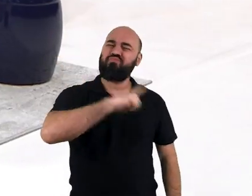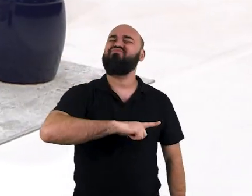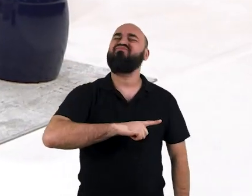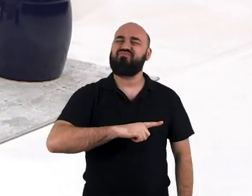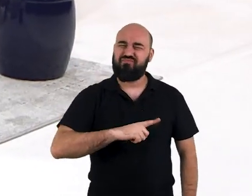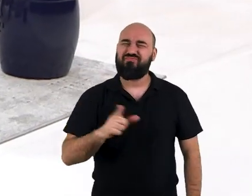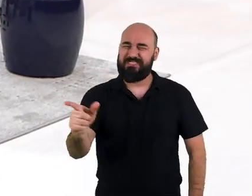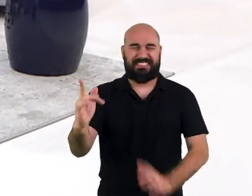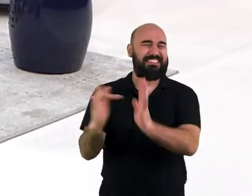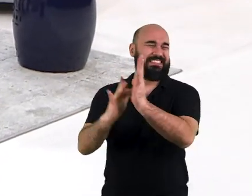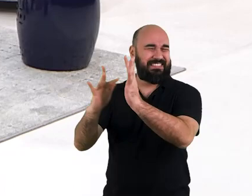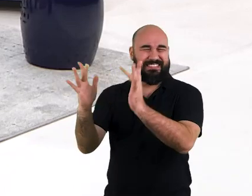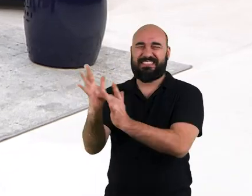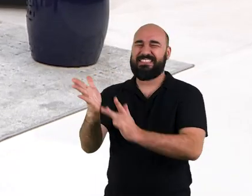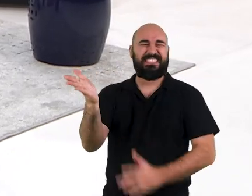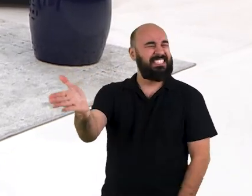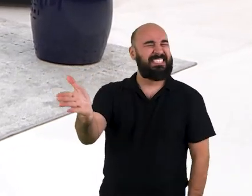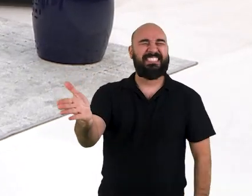Cristo.